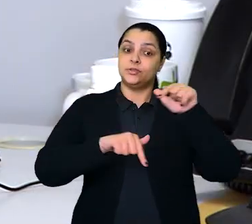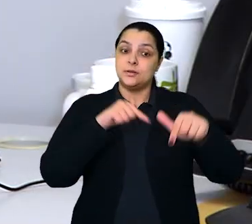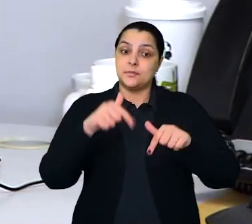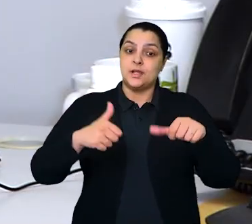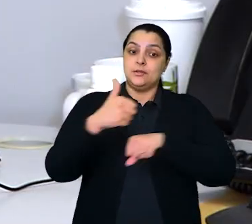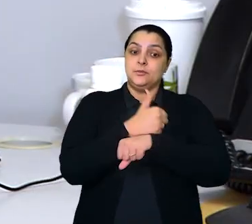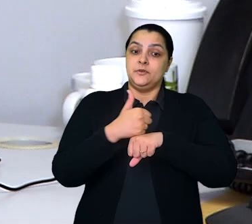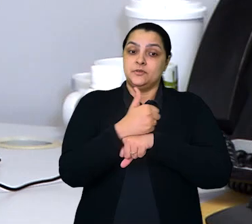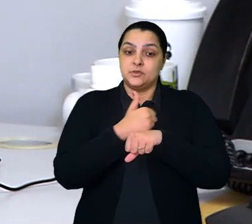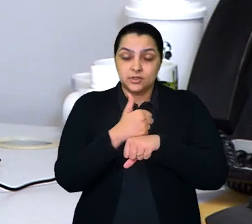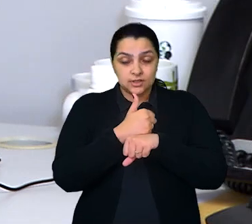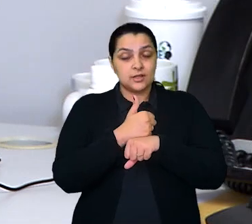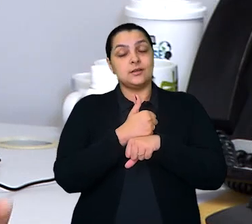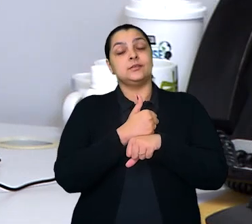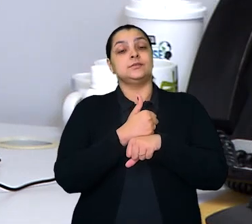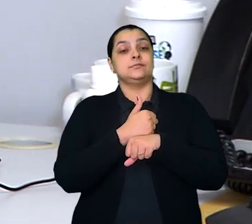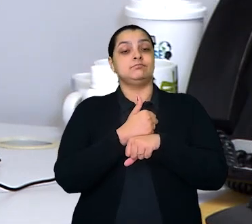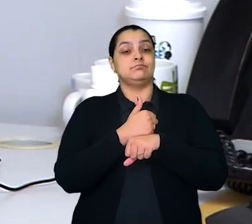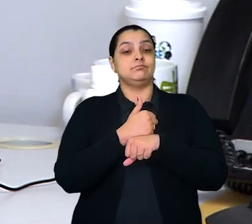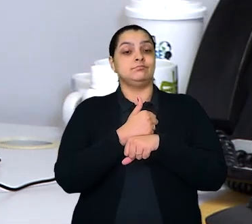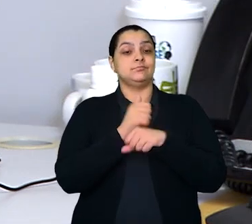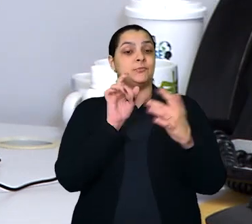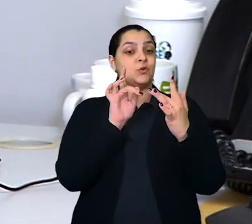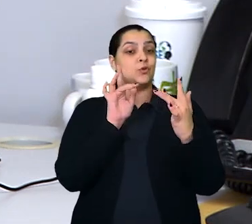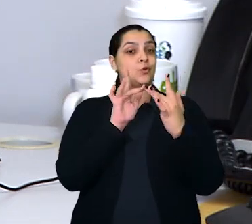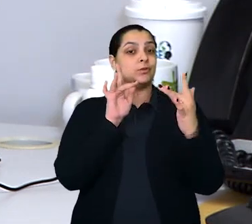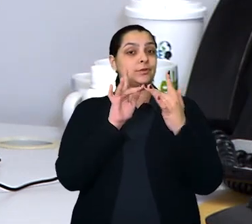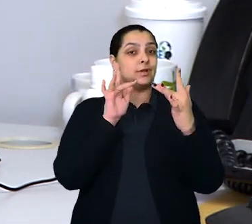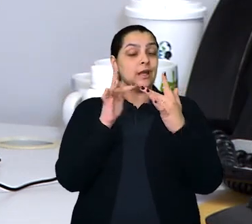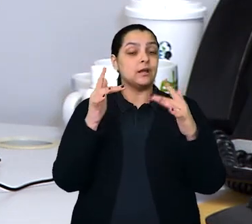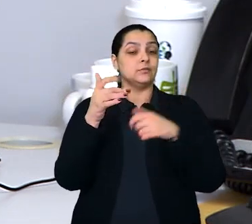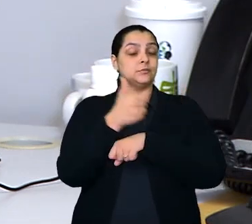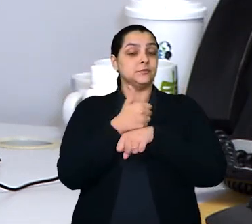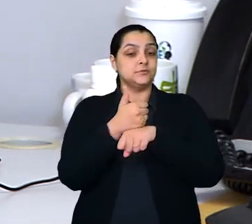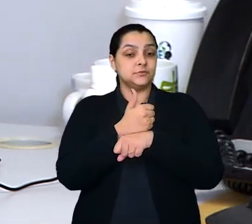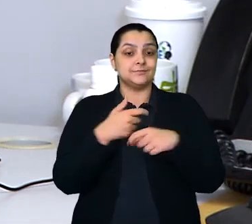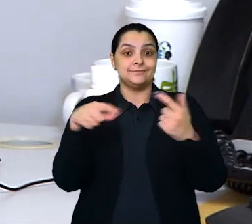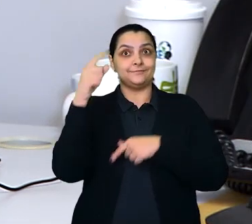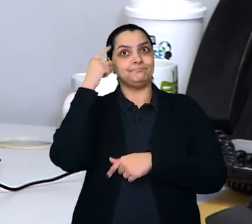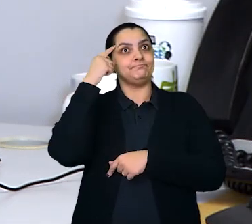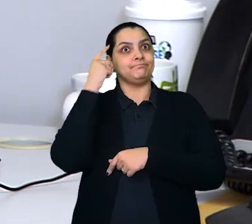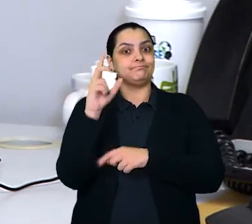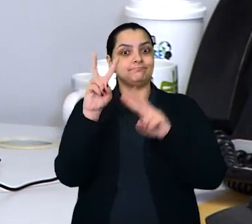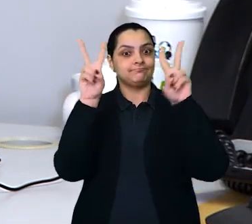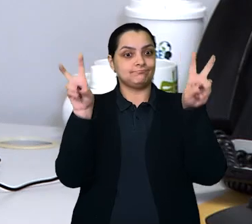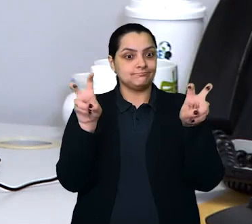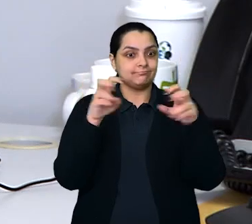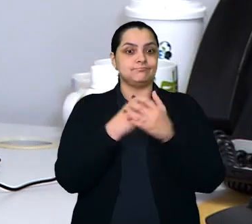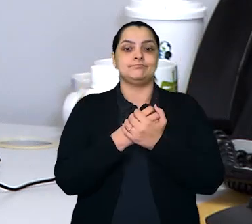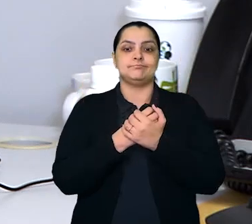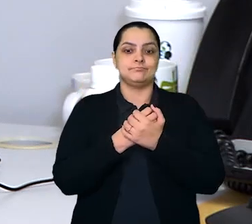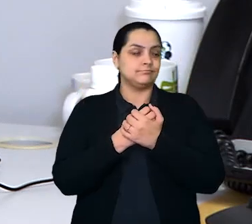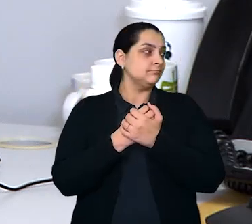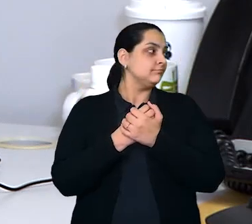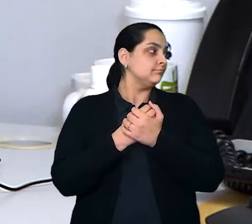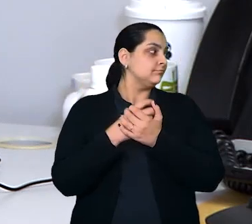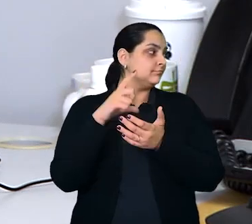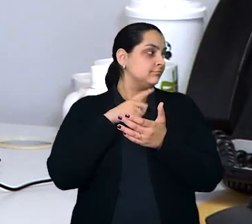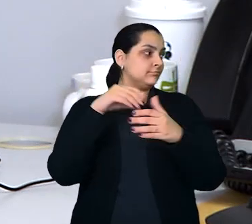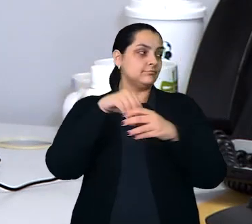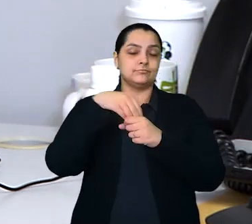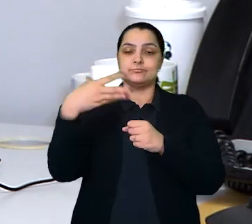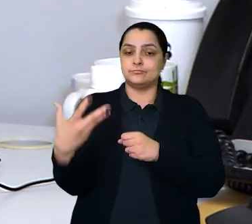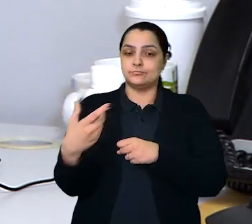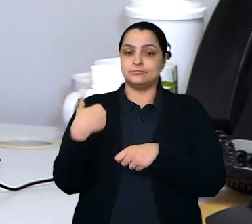relações profissionais, de networking, então a gente acreditou, a gente pensou sobre isso, entendeu que o conteúdo que a